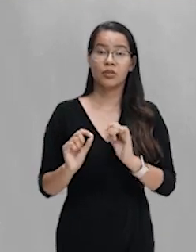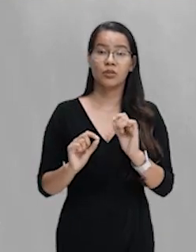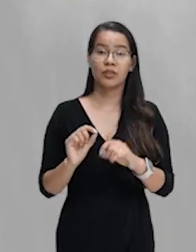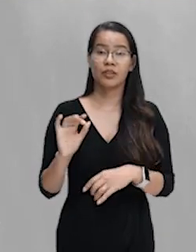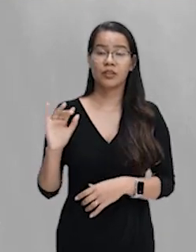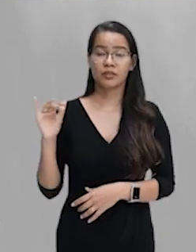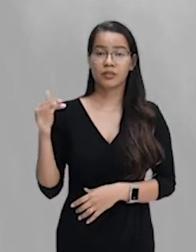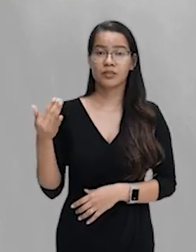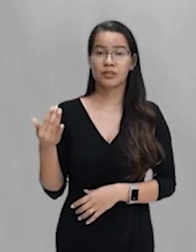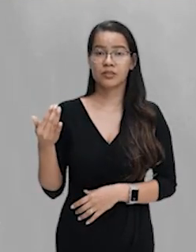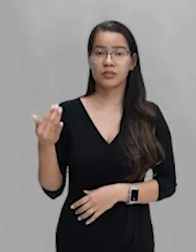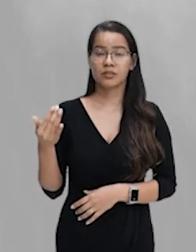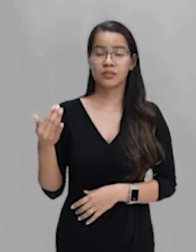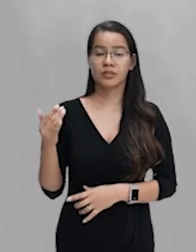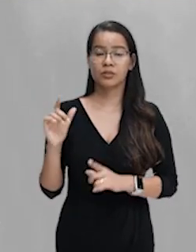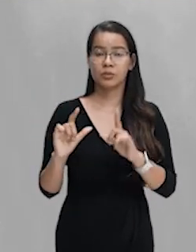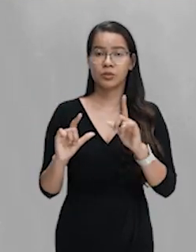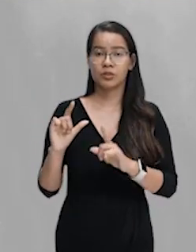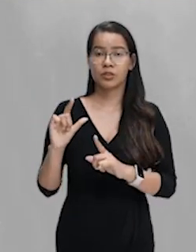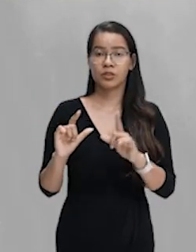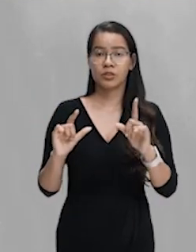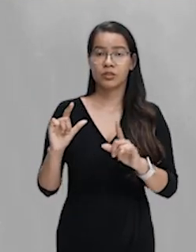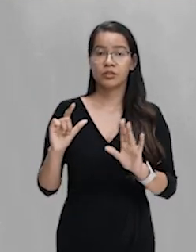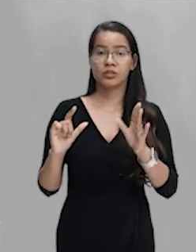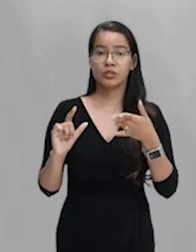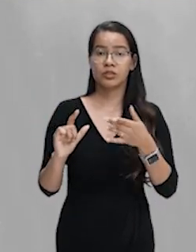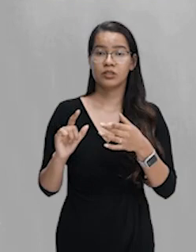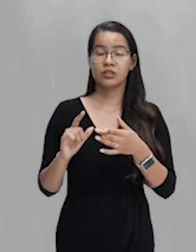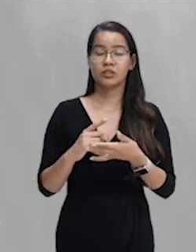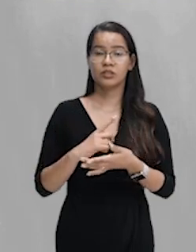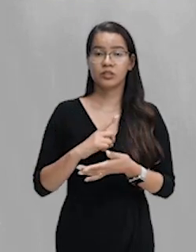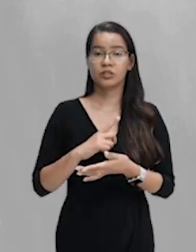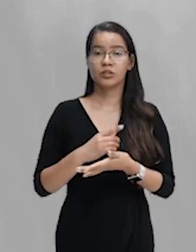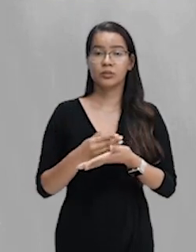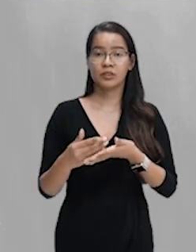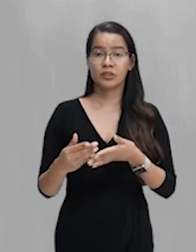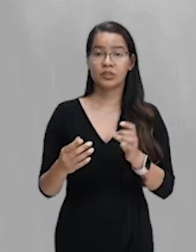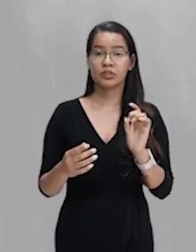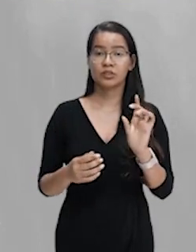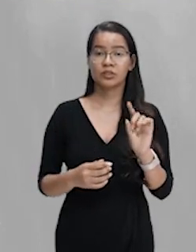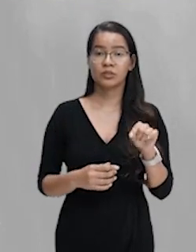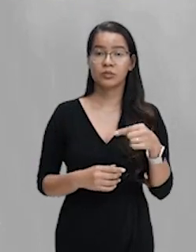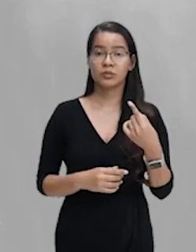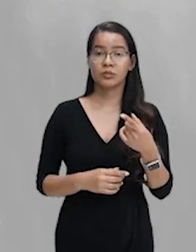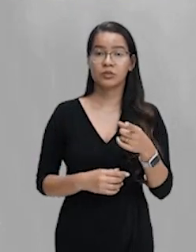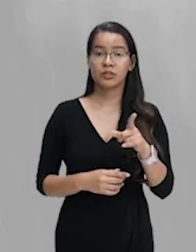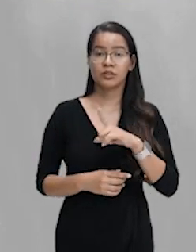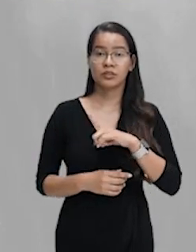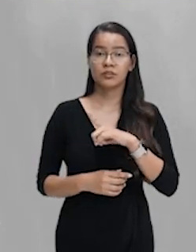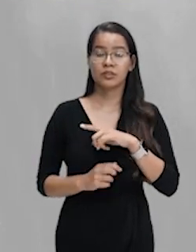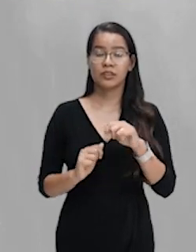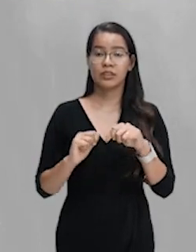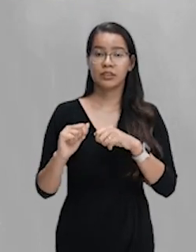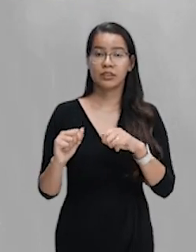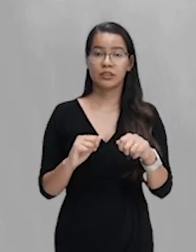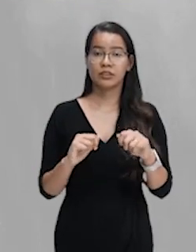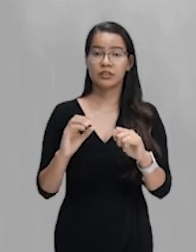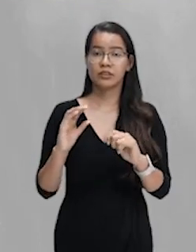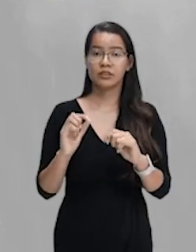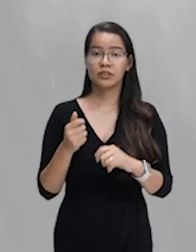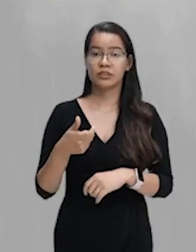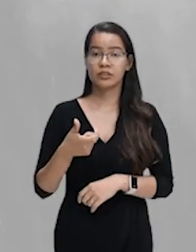aconteceu? O programa já estava no ar, já tinha começado. Só depois você teve a ação de ir lá e